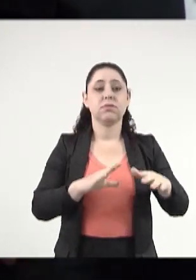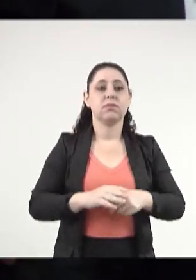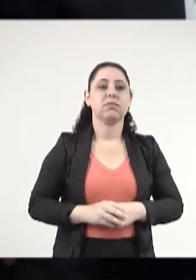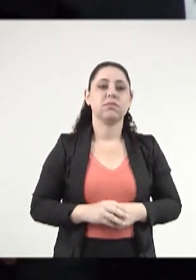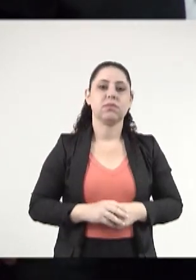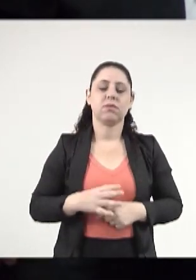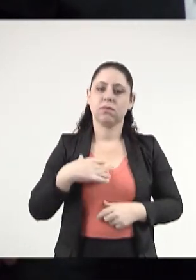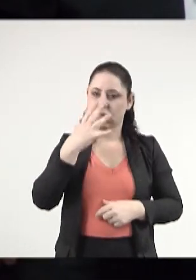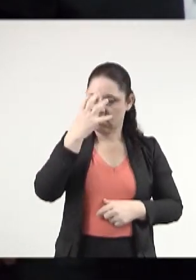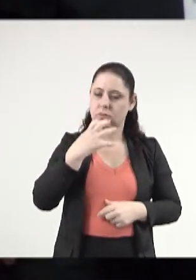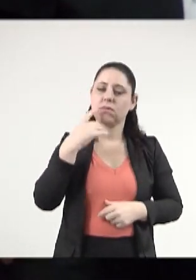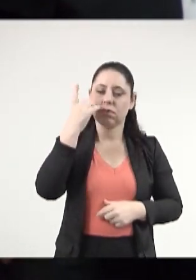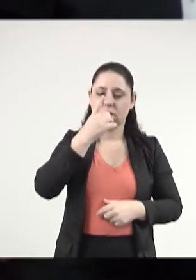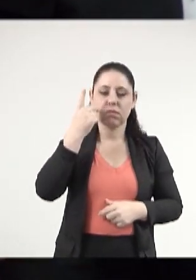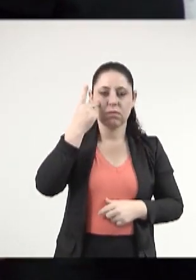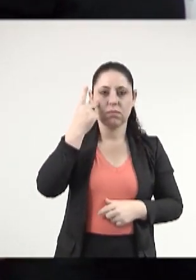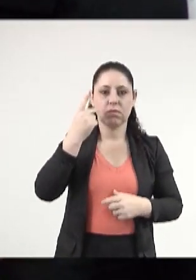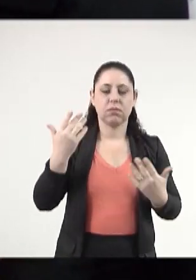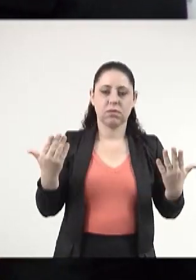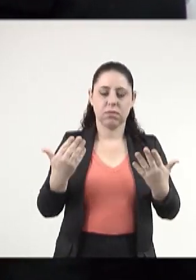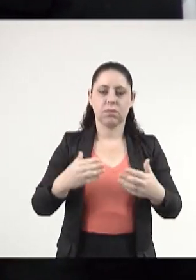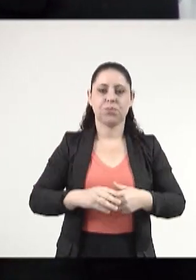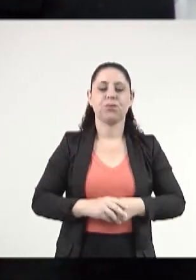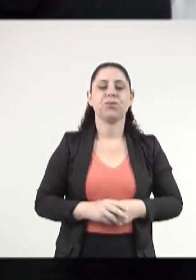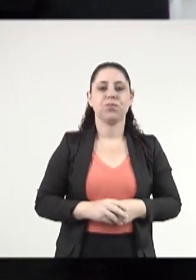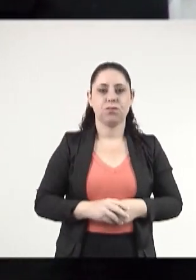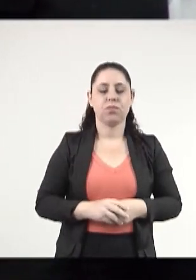com seriedade agora, deputado Pedro Kemp.